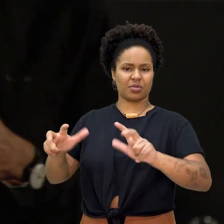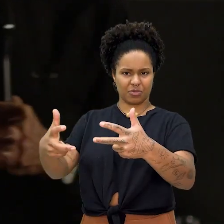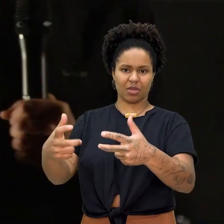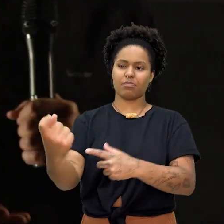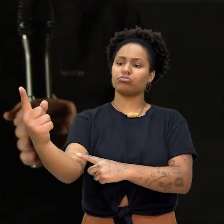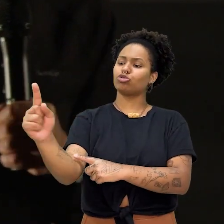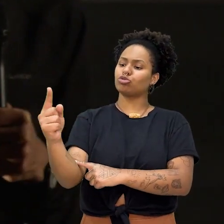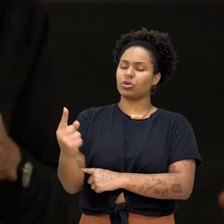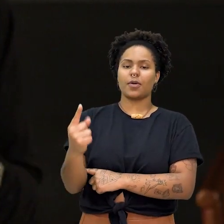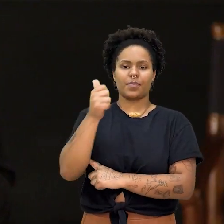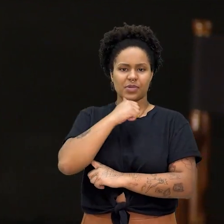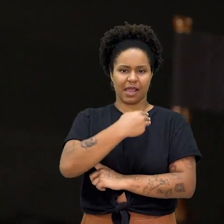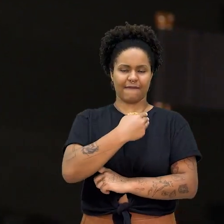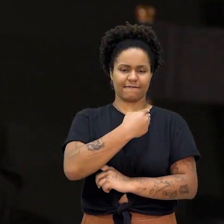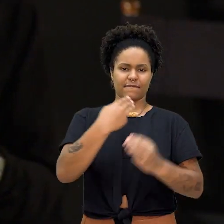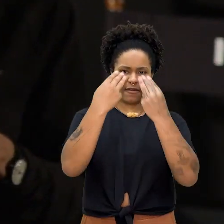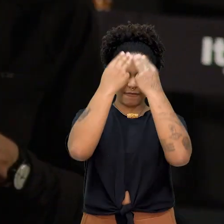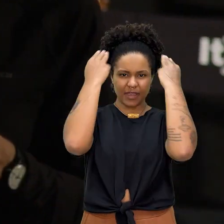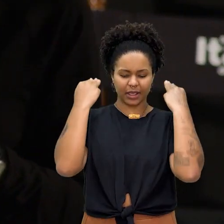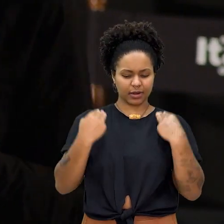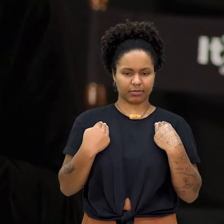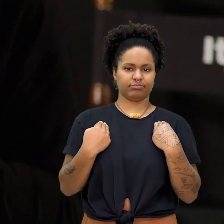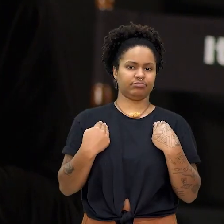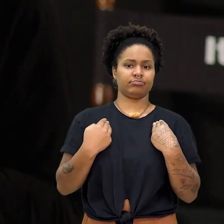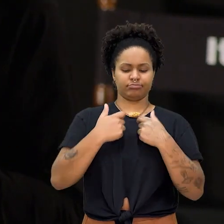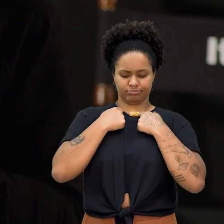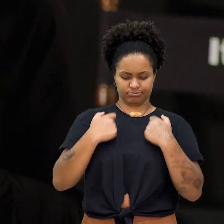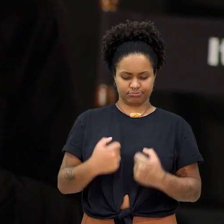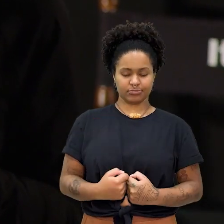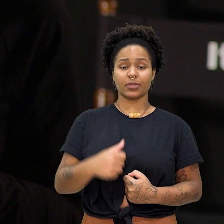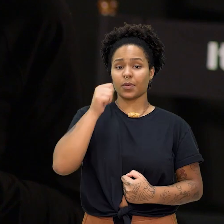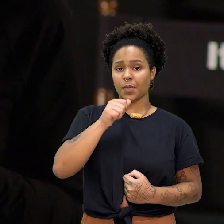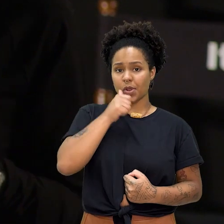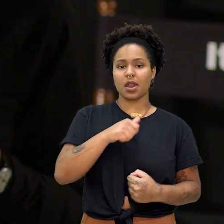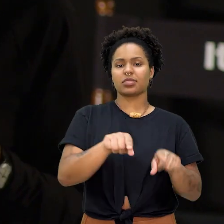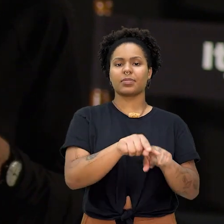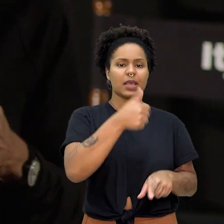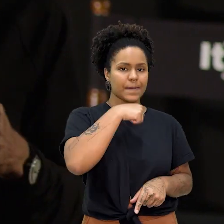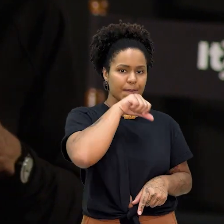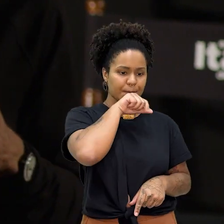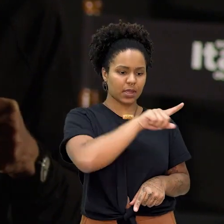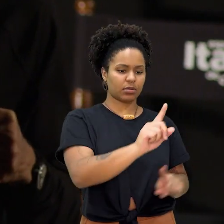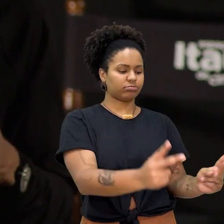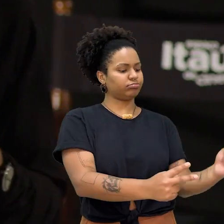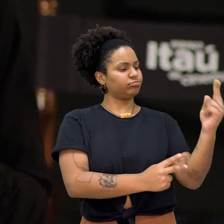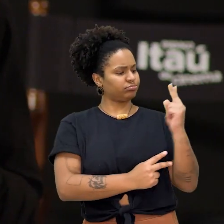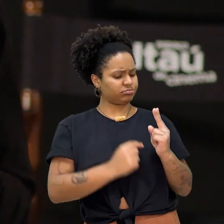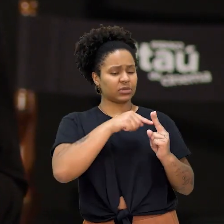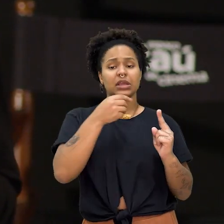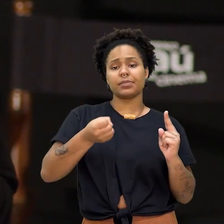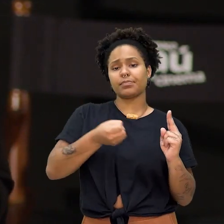uma freira e uma mulher, mãe, mas que contava da